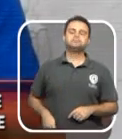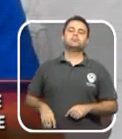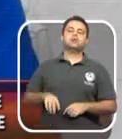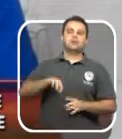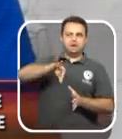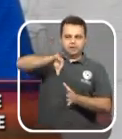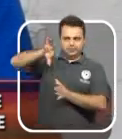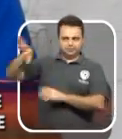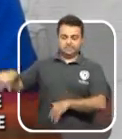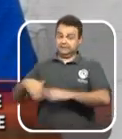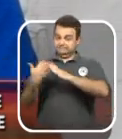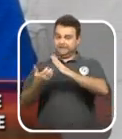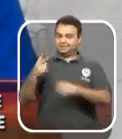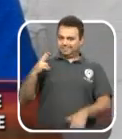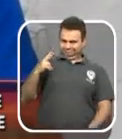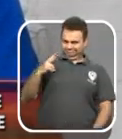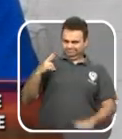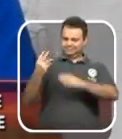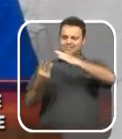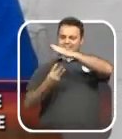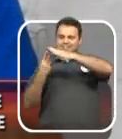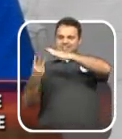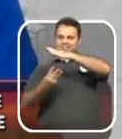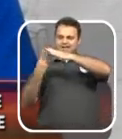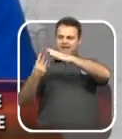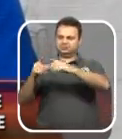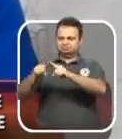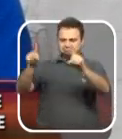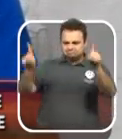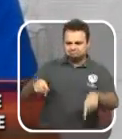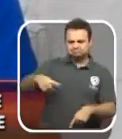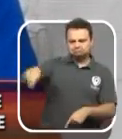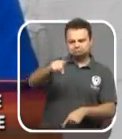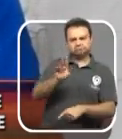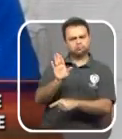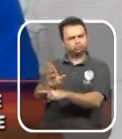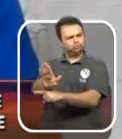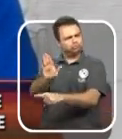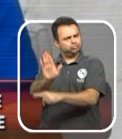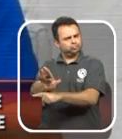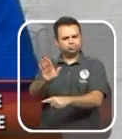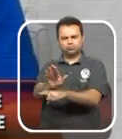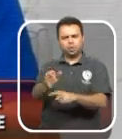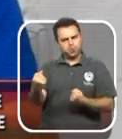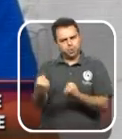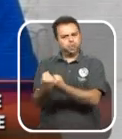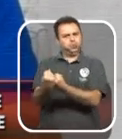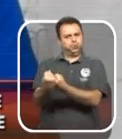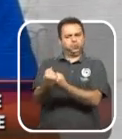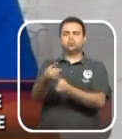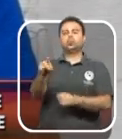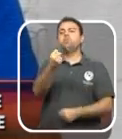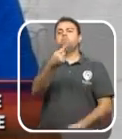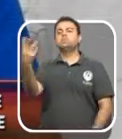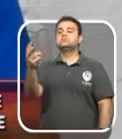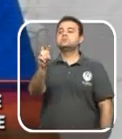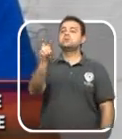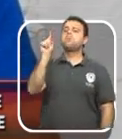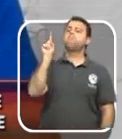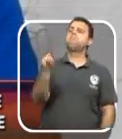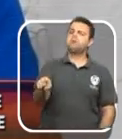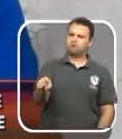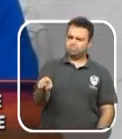norte, uma tratativa que nós fizemos com o Executivo, agora recentemente anunciou o início da revitalização do